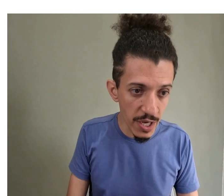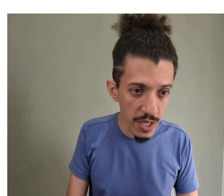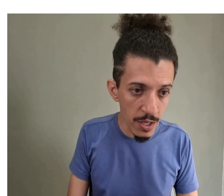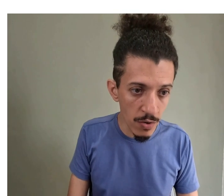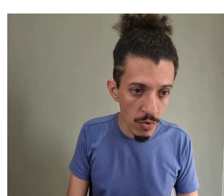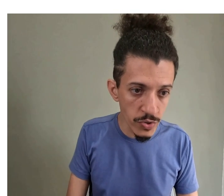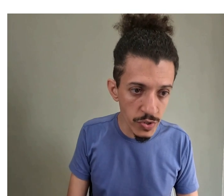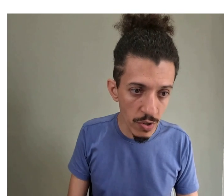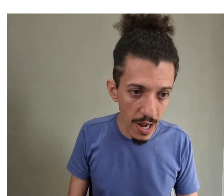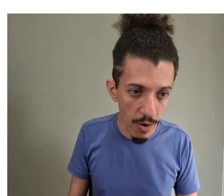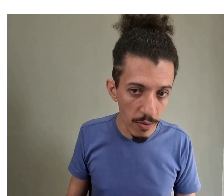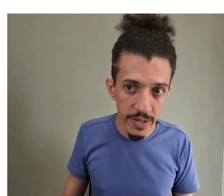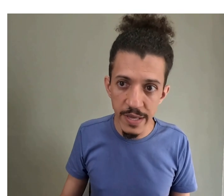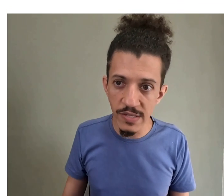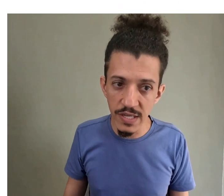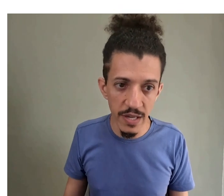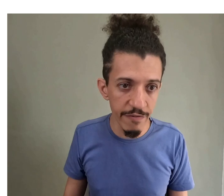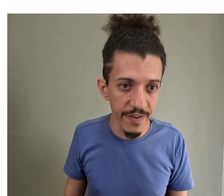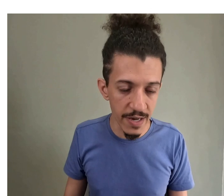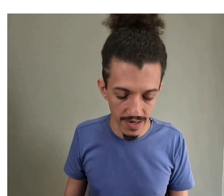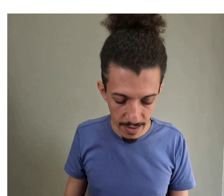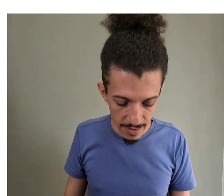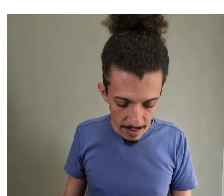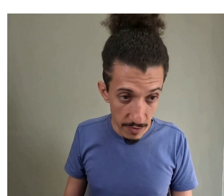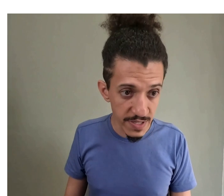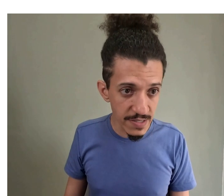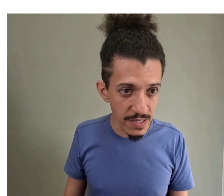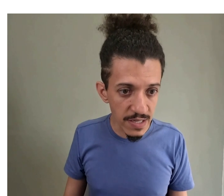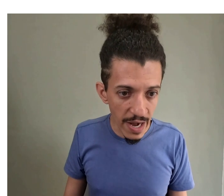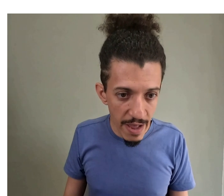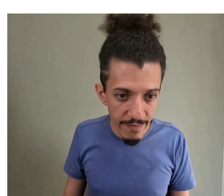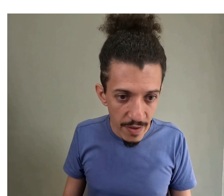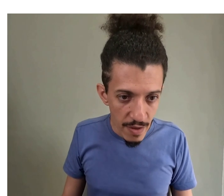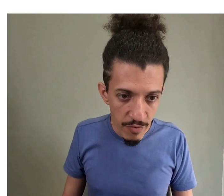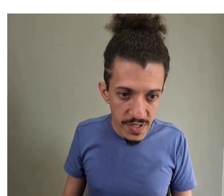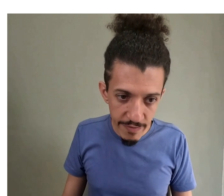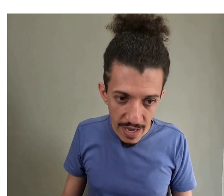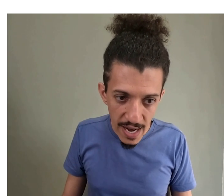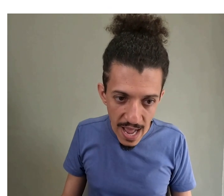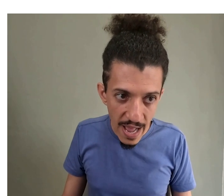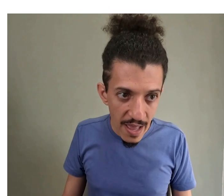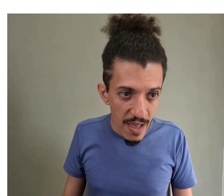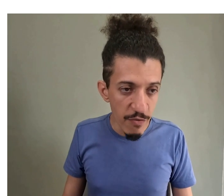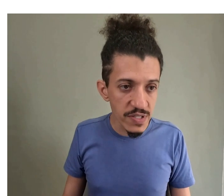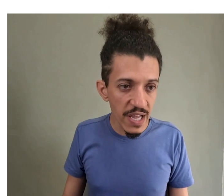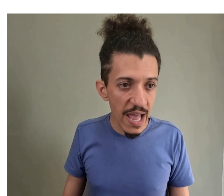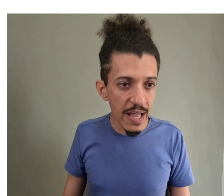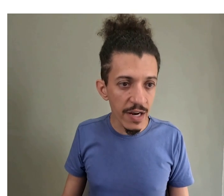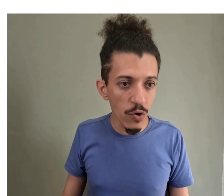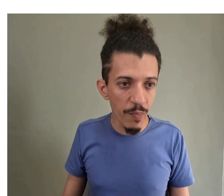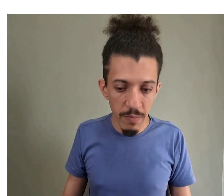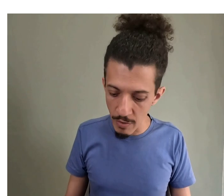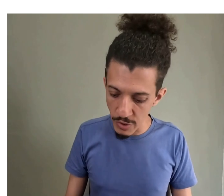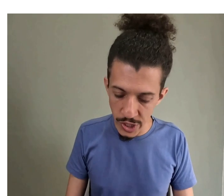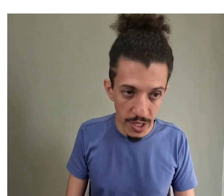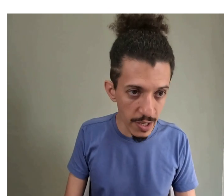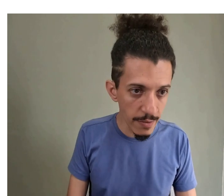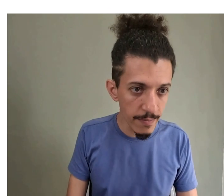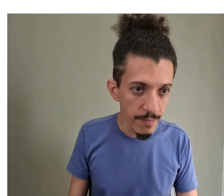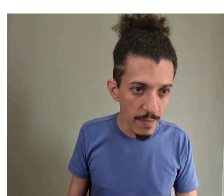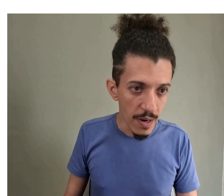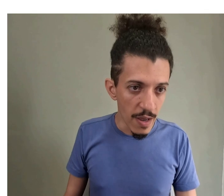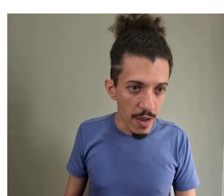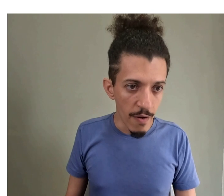garantia incondicional. O que que isso significa? Você se inscreve, você vai lá, você entra no primeiro